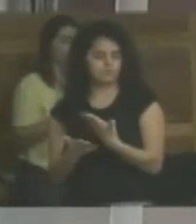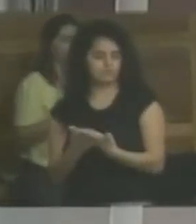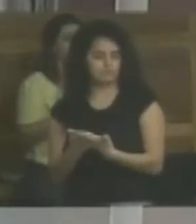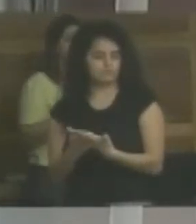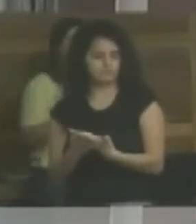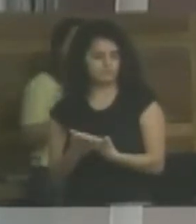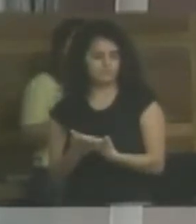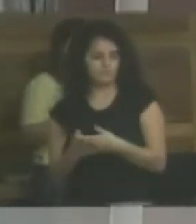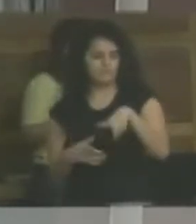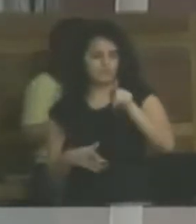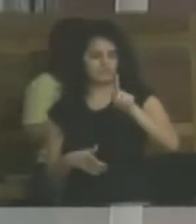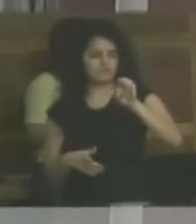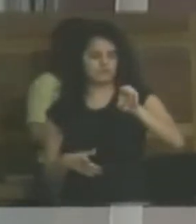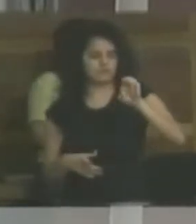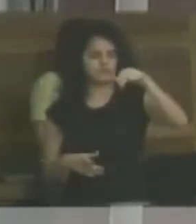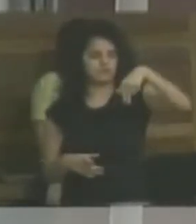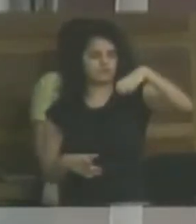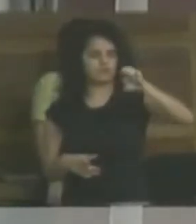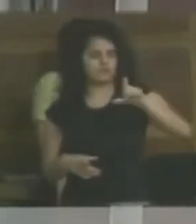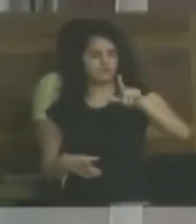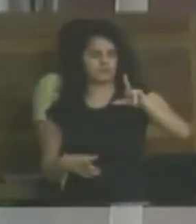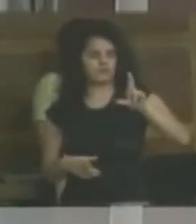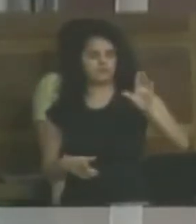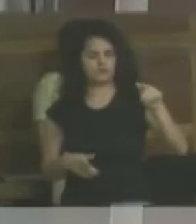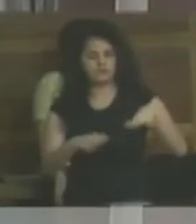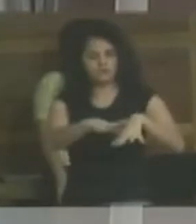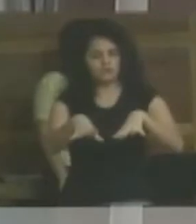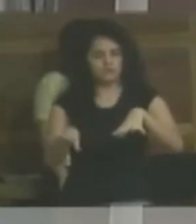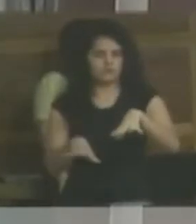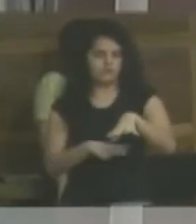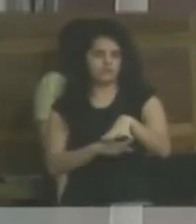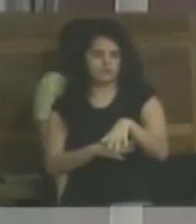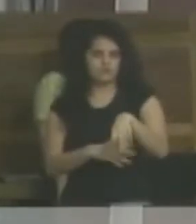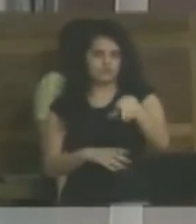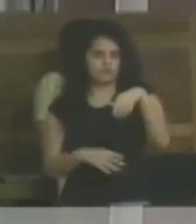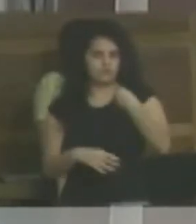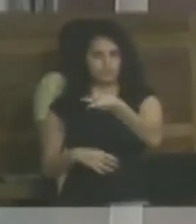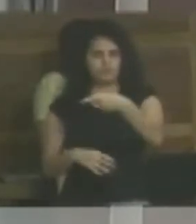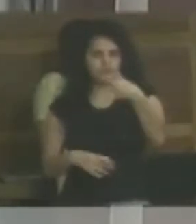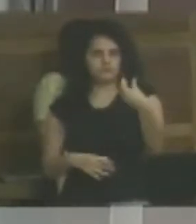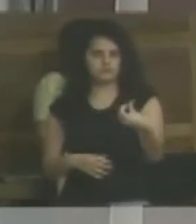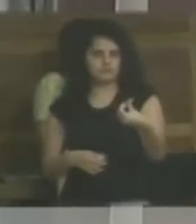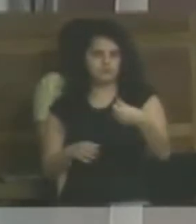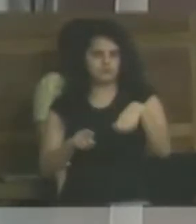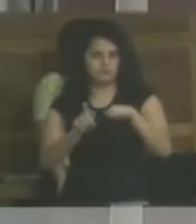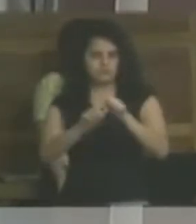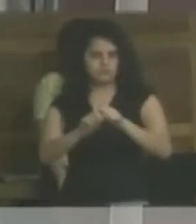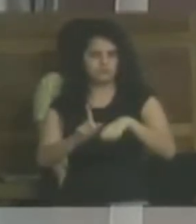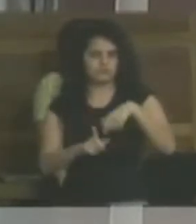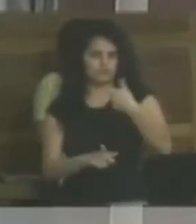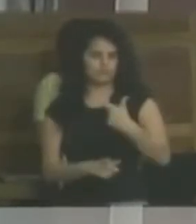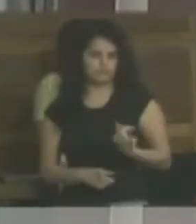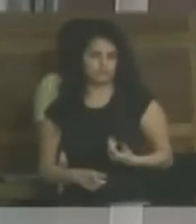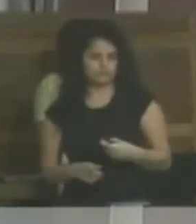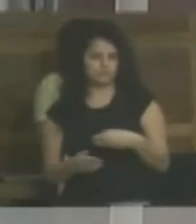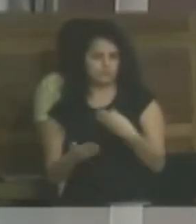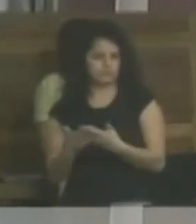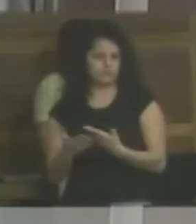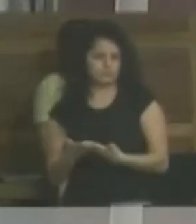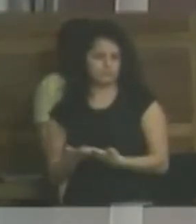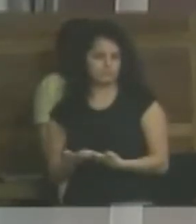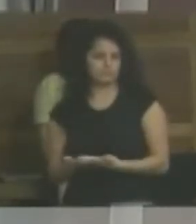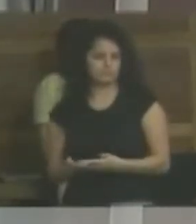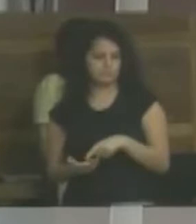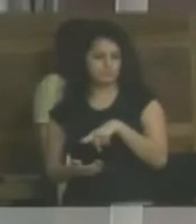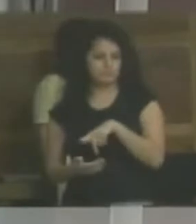na escola General Silvestre Travasso, na Praia Grande de Araçatiba. Após 6 meses. Ficaram 6 meses sem aulas.